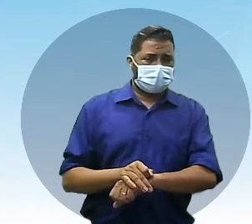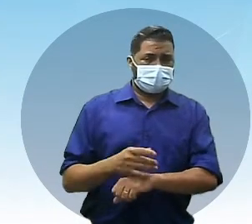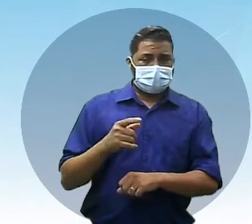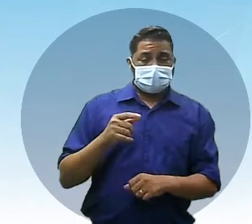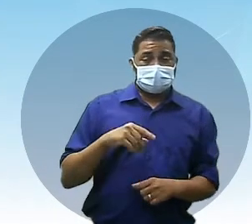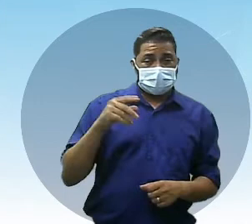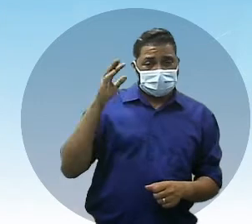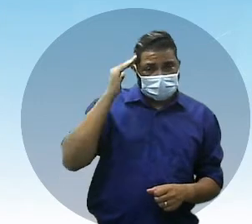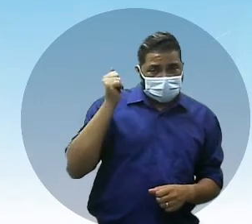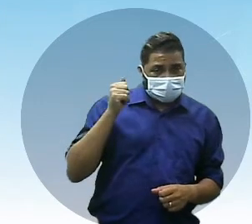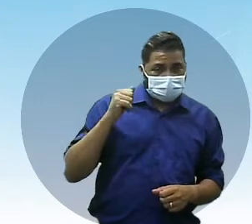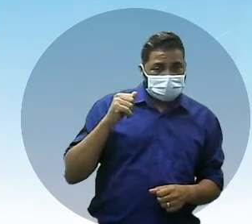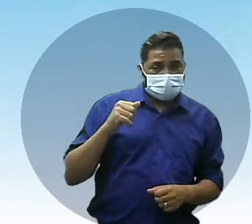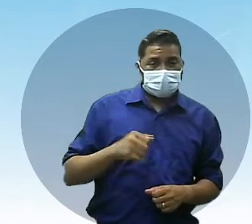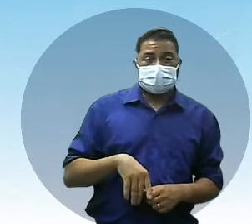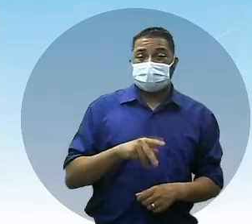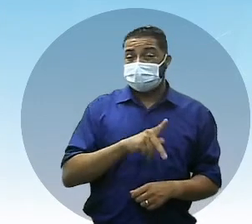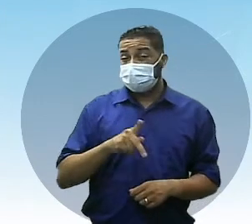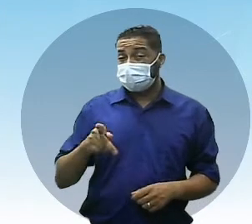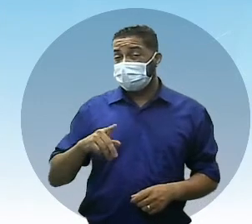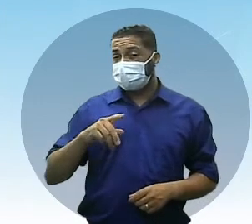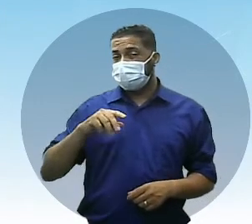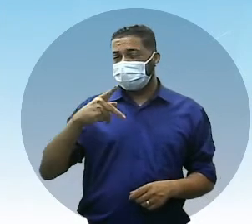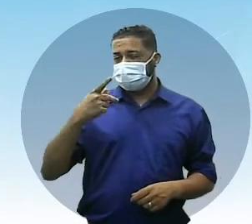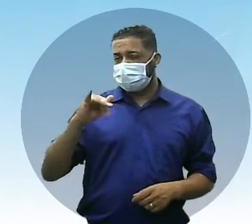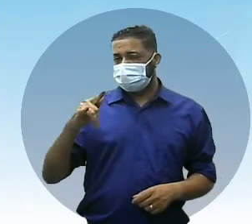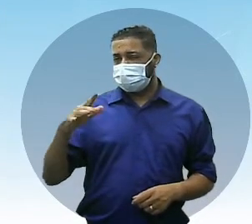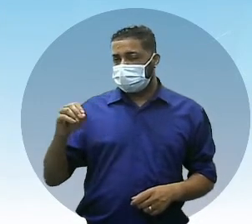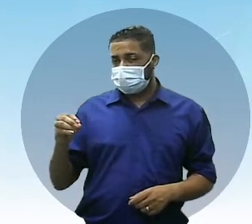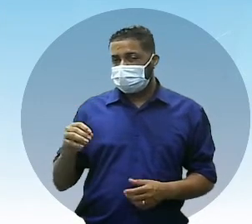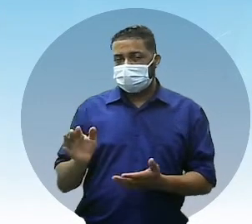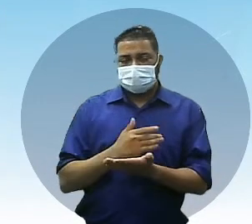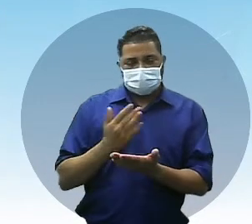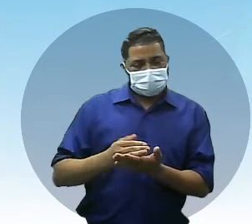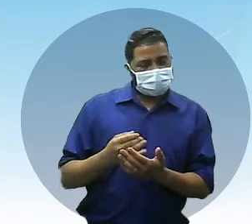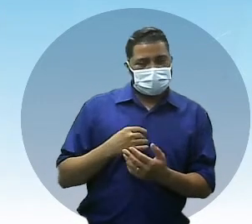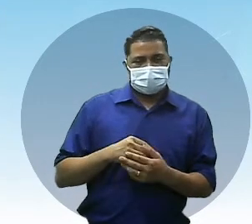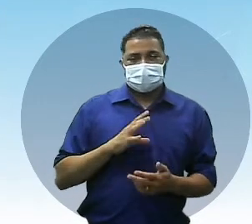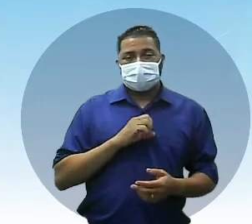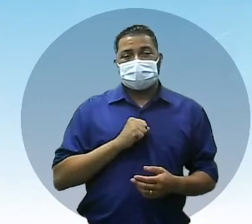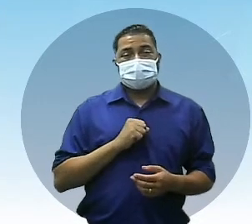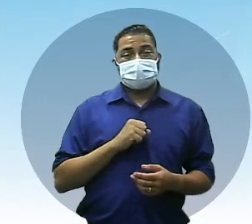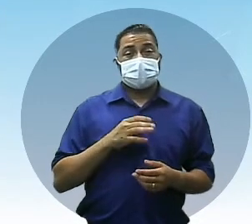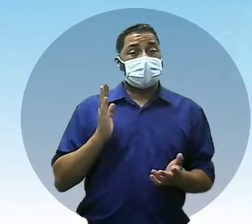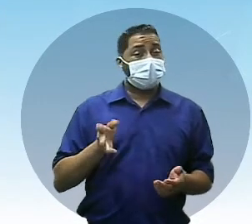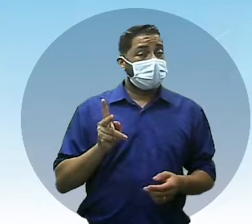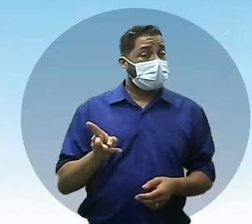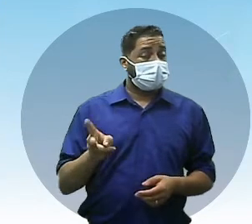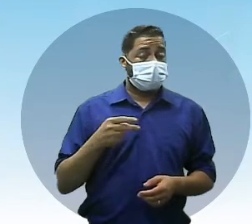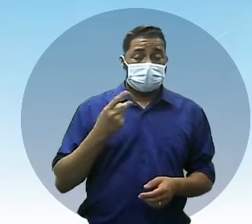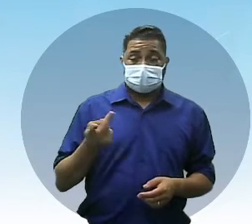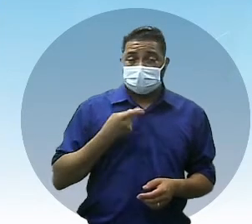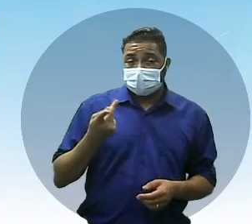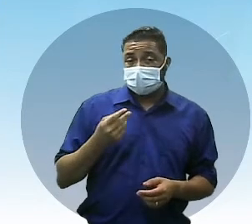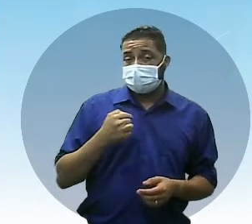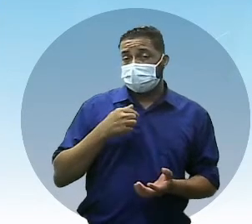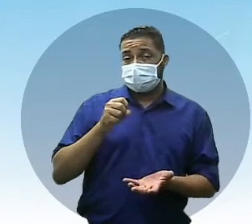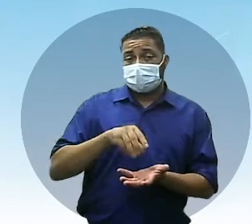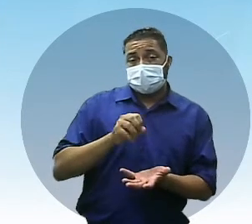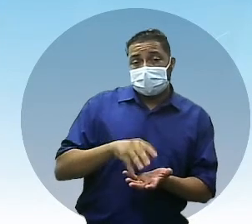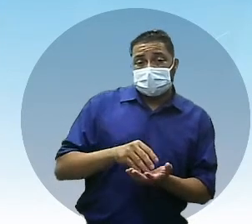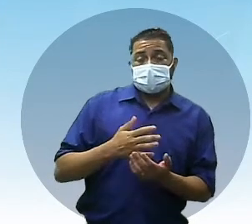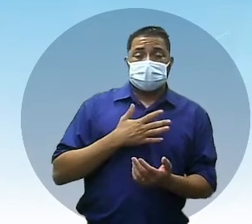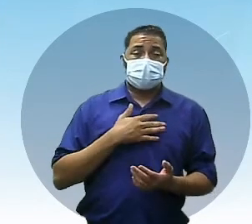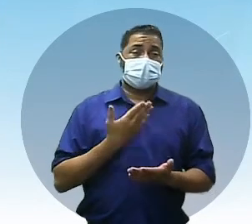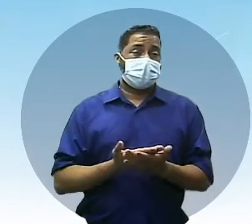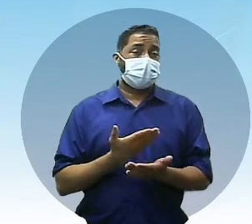livro é uma relação de amor eterno. Então sempre vou indicar, sempre vou estar falando sobre livros, seja aqui no Educa PS, seja nas minhas aulas, tá